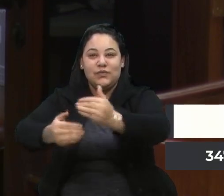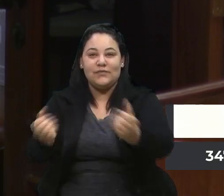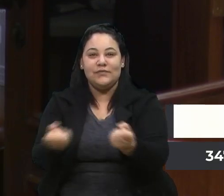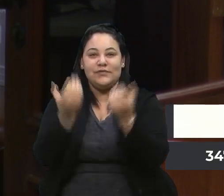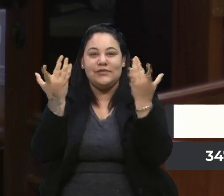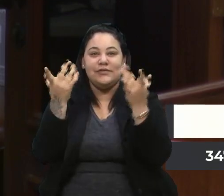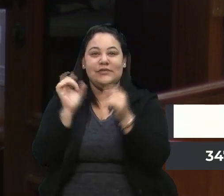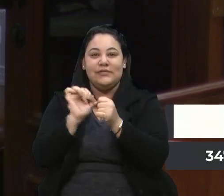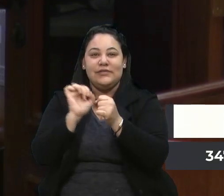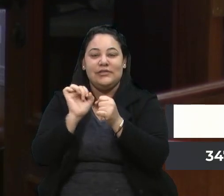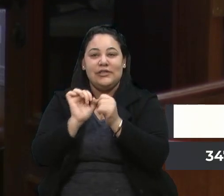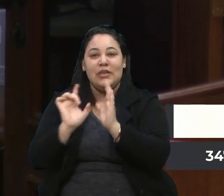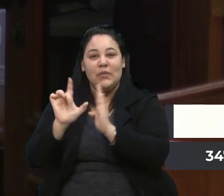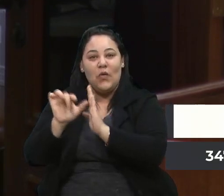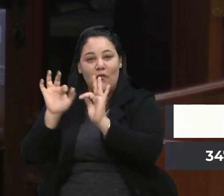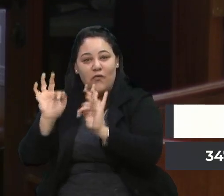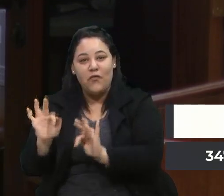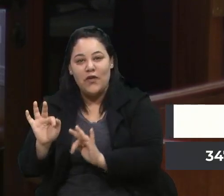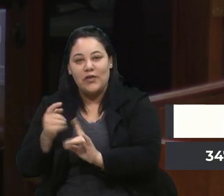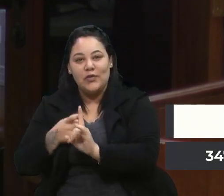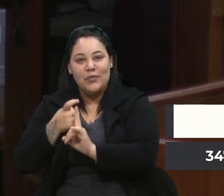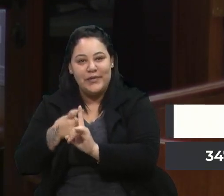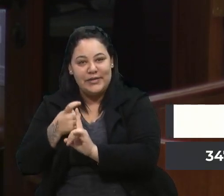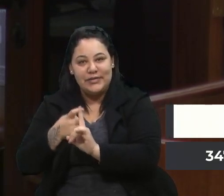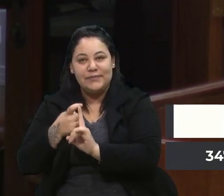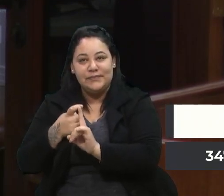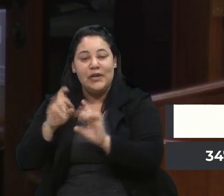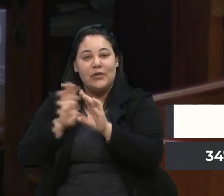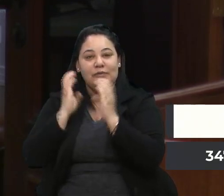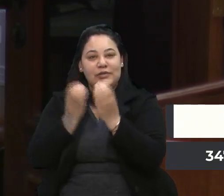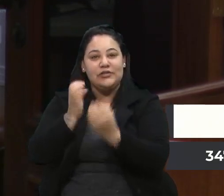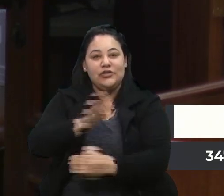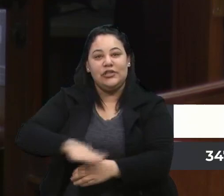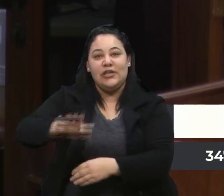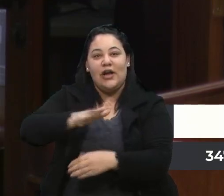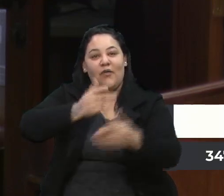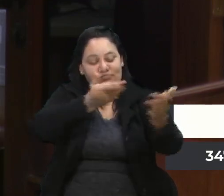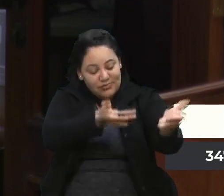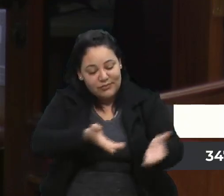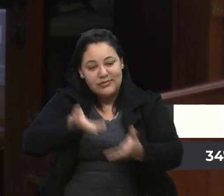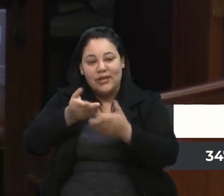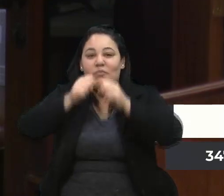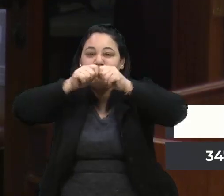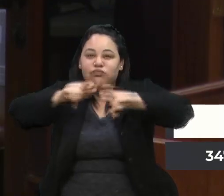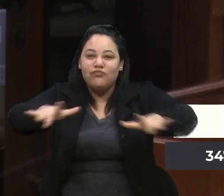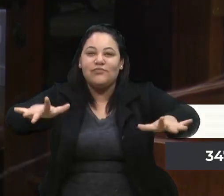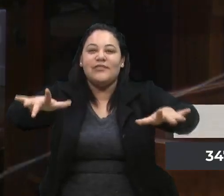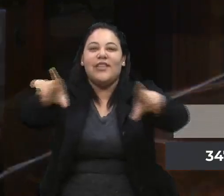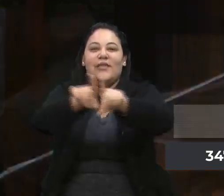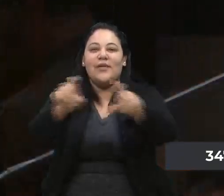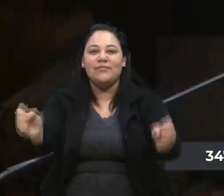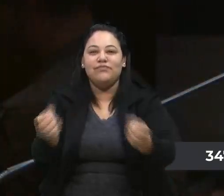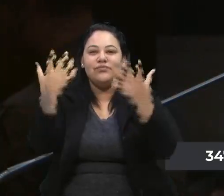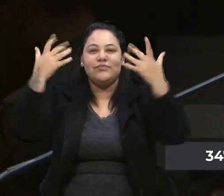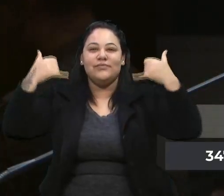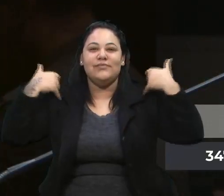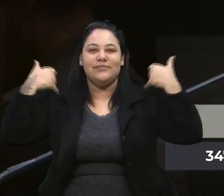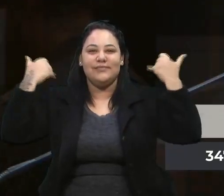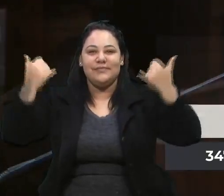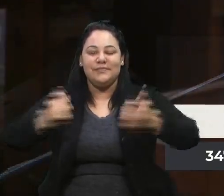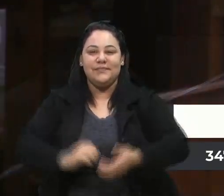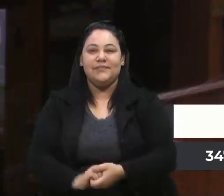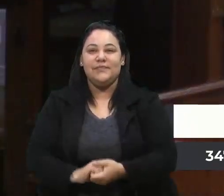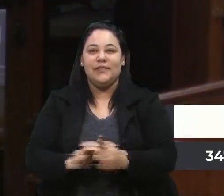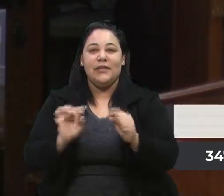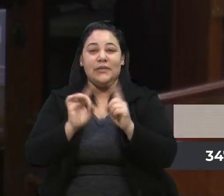fazer mais ao final do mês. E os senhores todos e a comunidade em geral será convidada também para compartilhar conosco deste aniversário. Mas eu